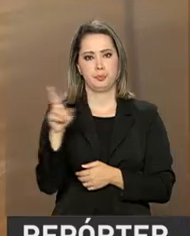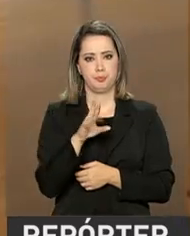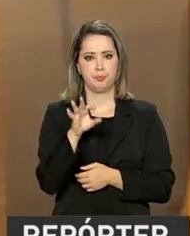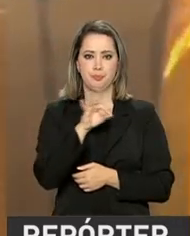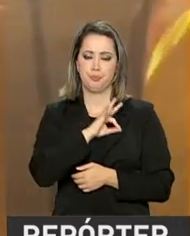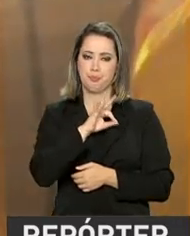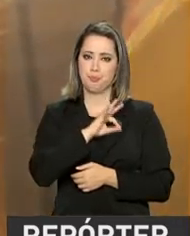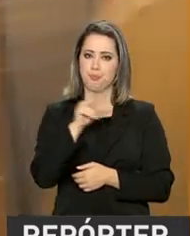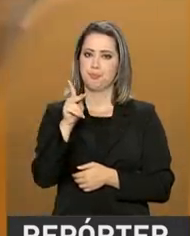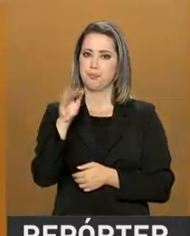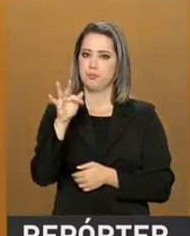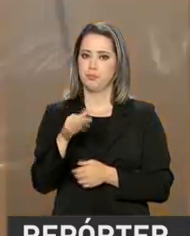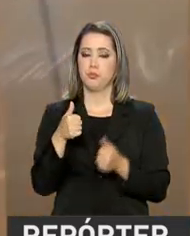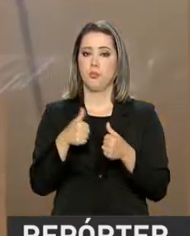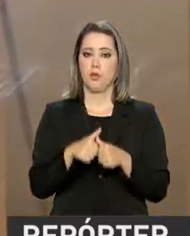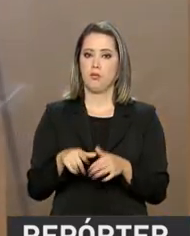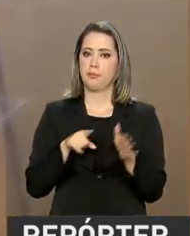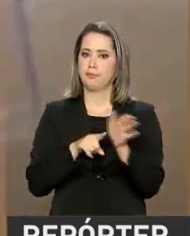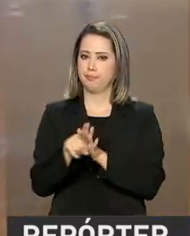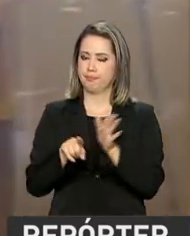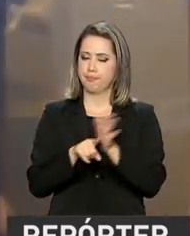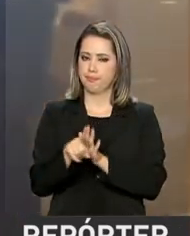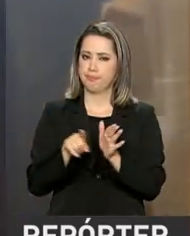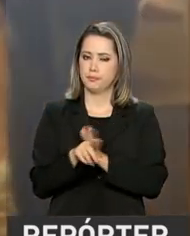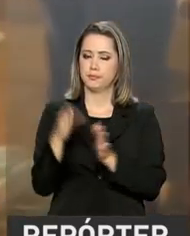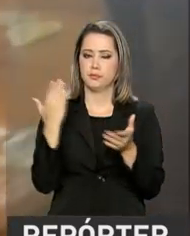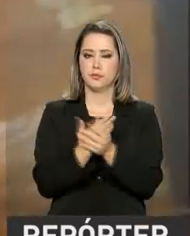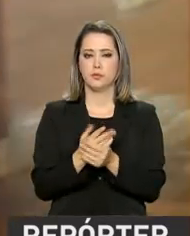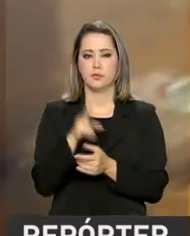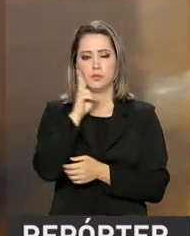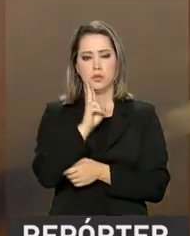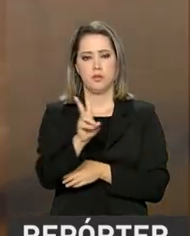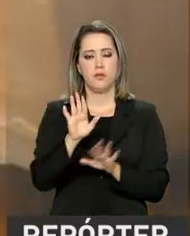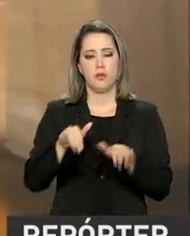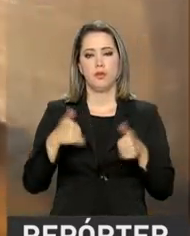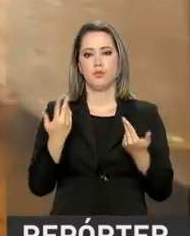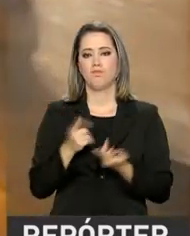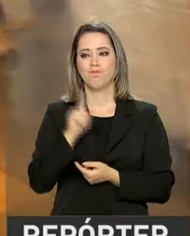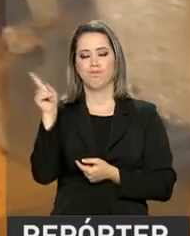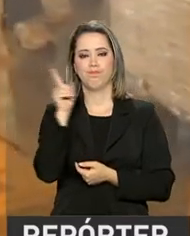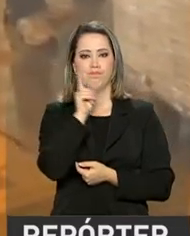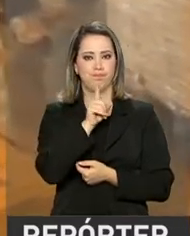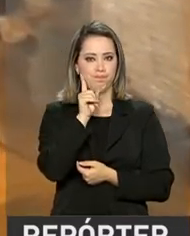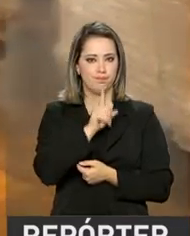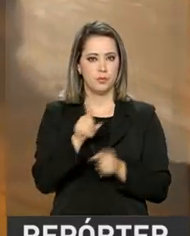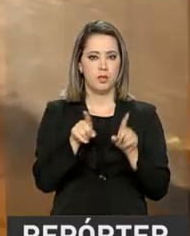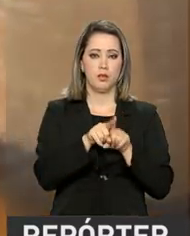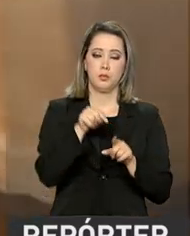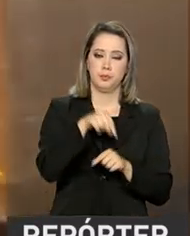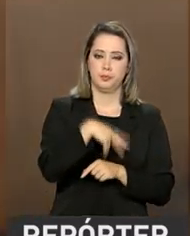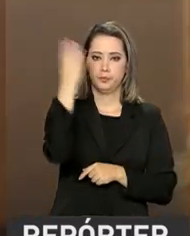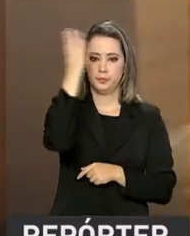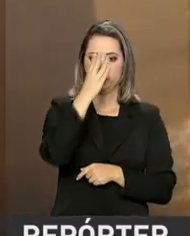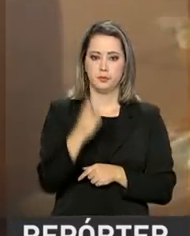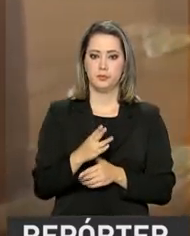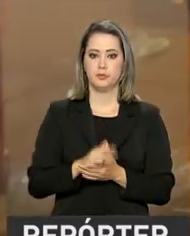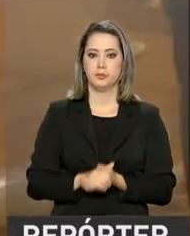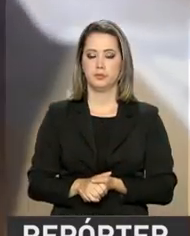reais e a Polícia Federal instaurou um inquérito para identificar os envolvidos tanto nos Estados Unidos quanto no